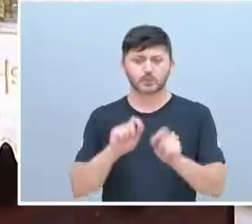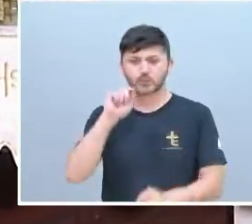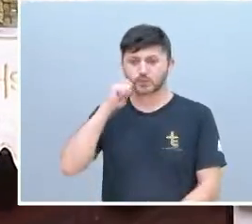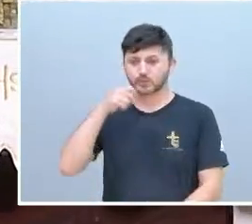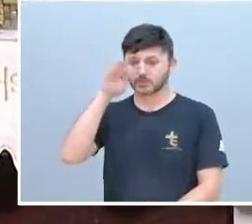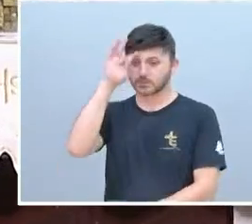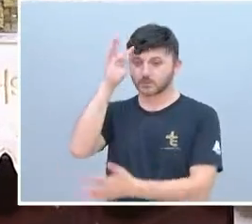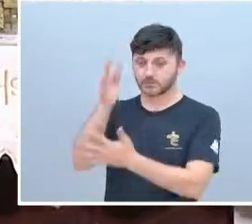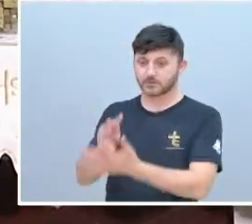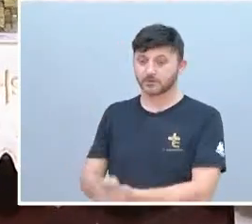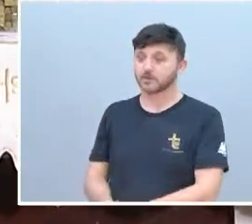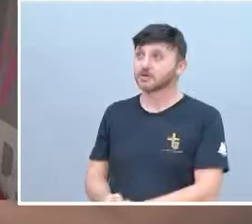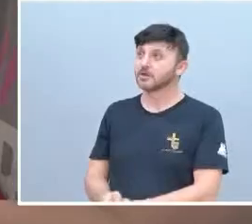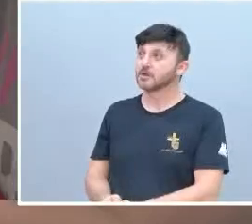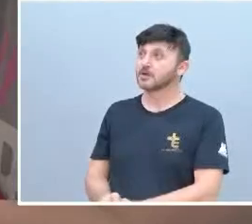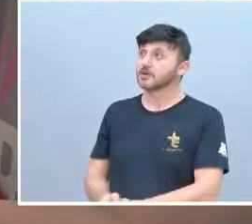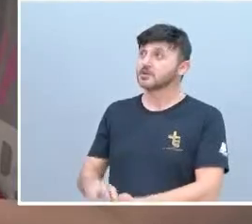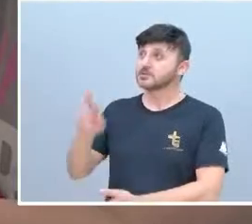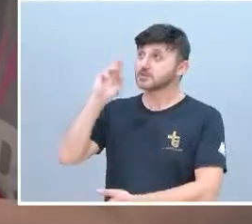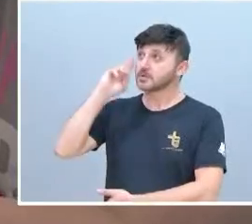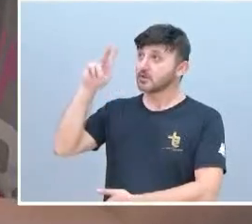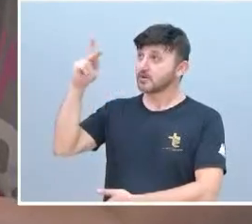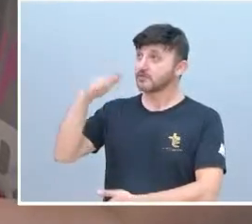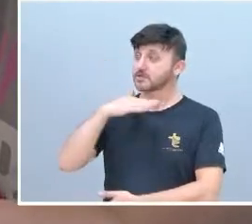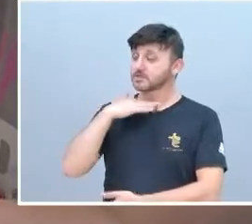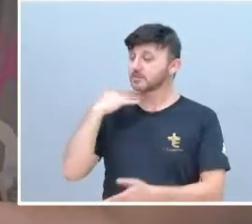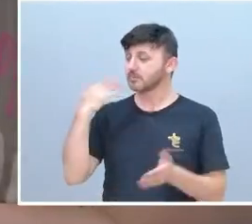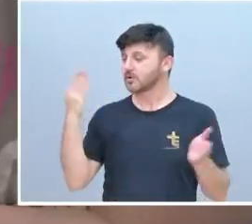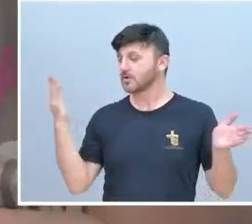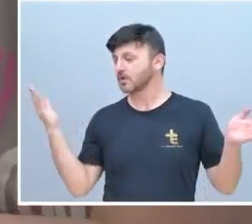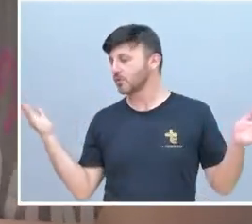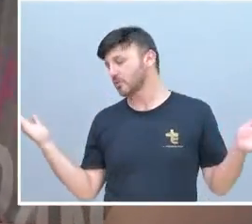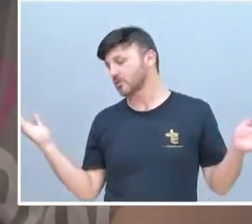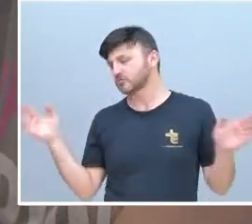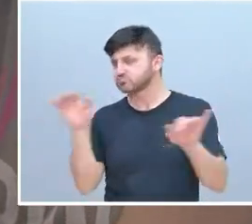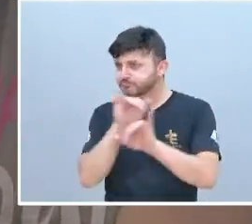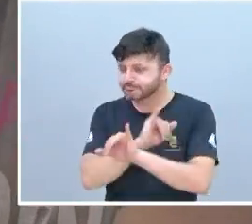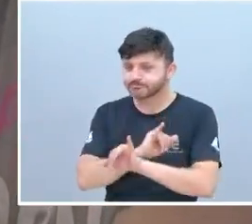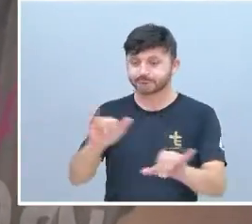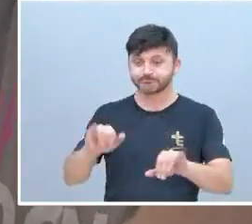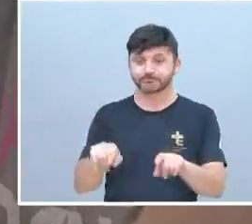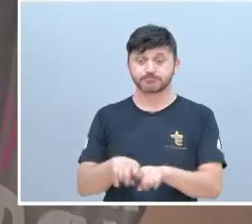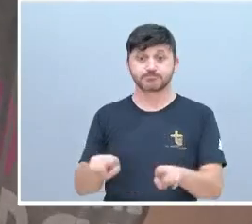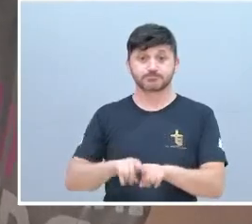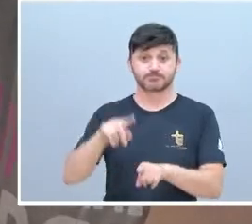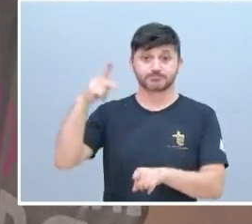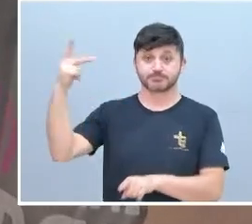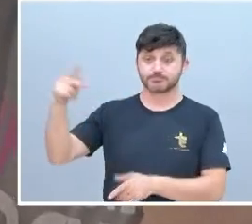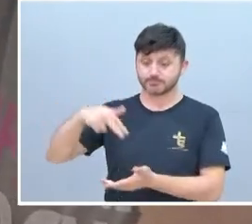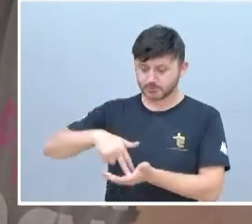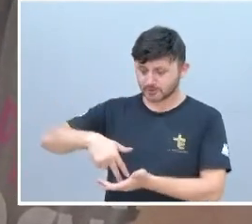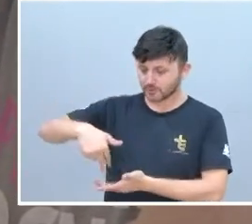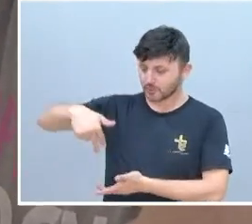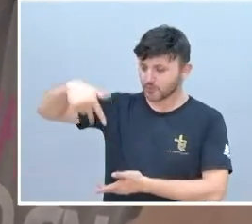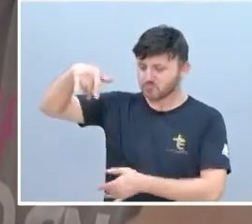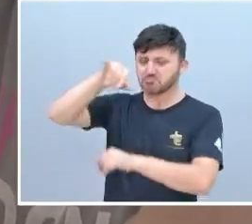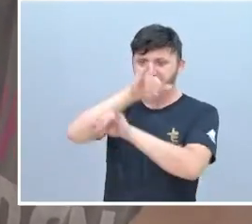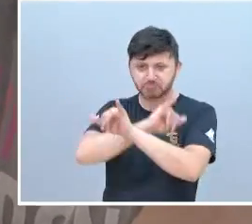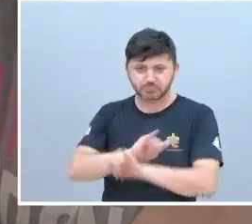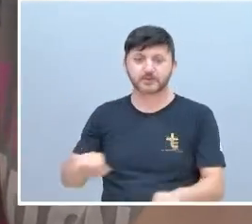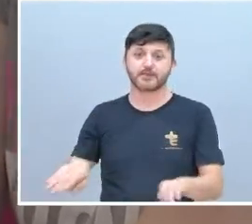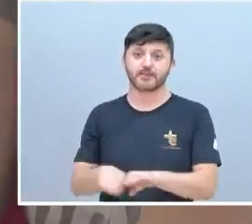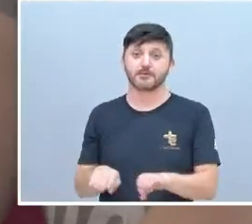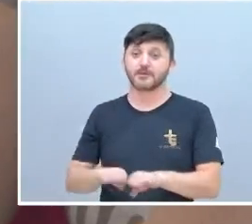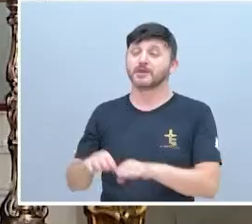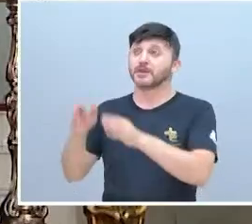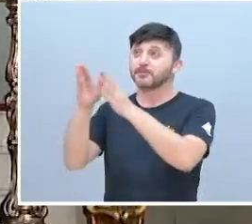Eis o mistério da fé. Anunciamos, Senhor, a vossa morte e proclamamos a vossa ressurreição.